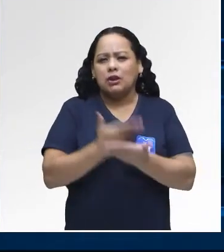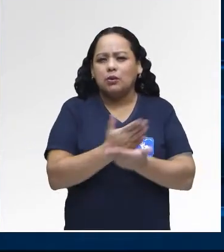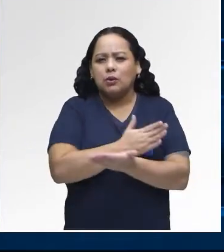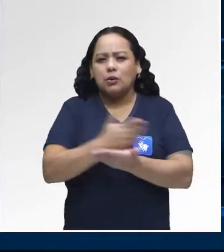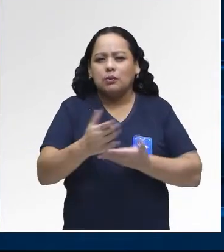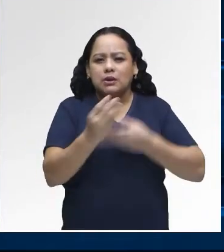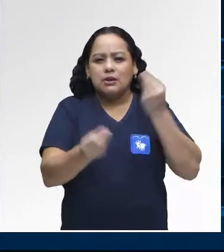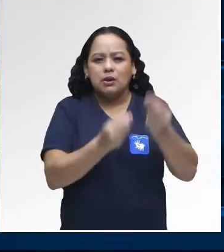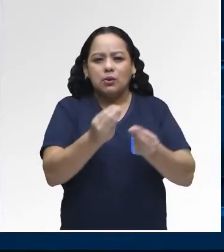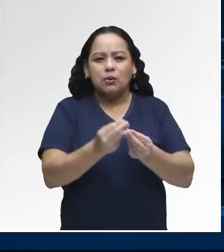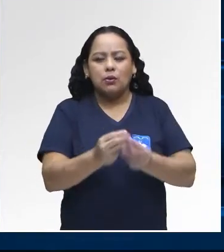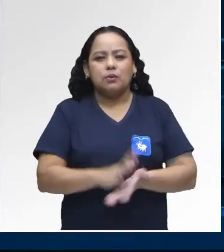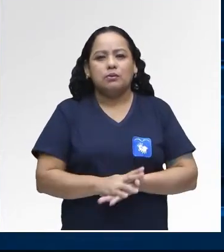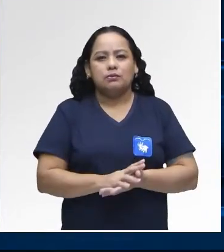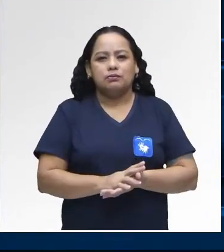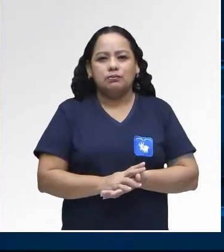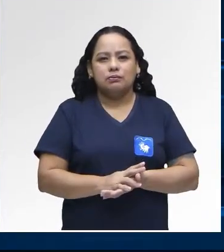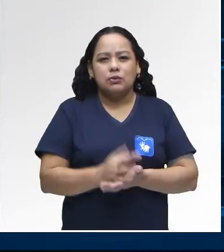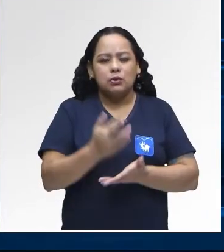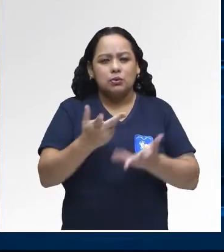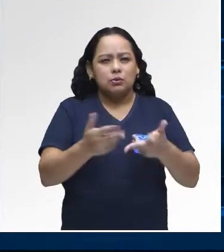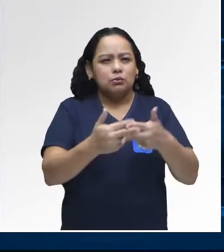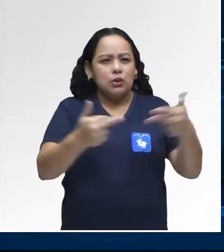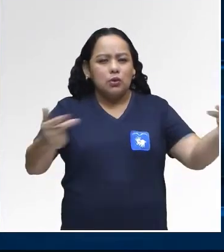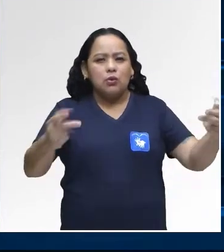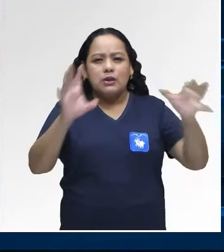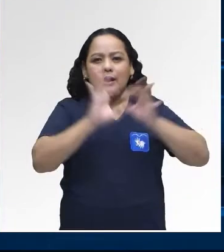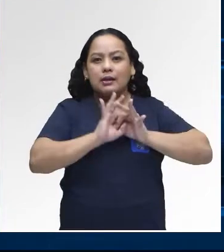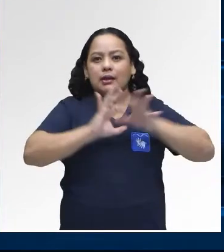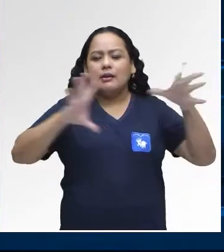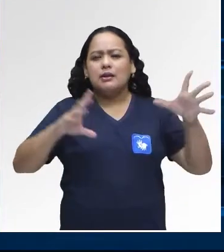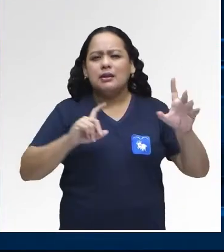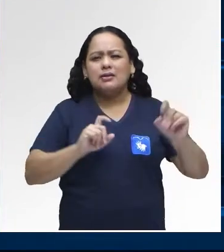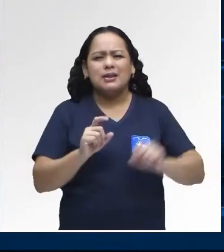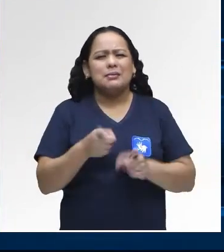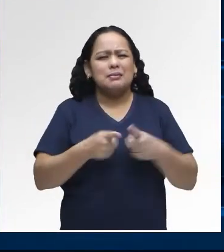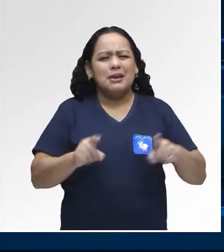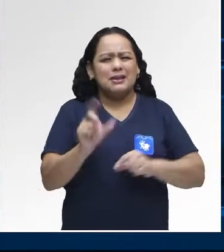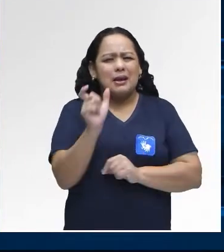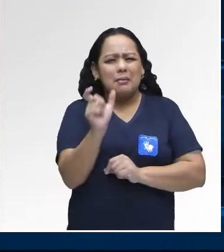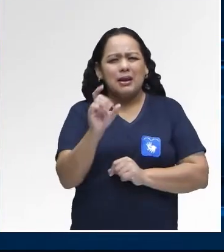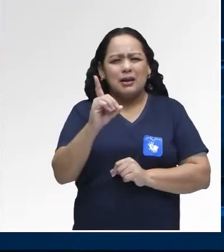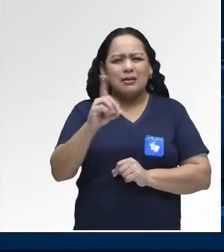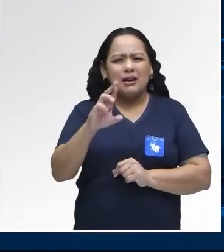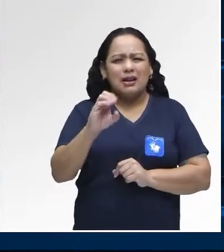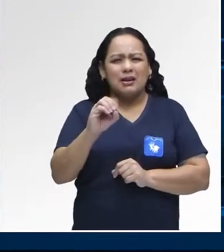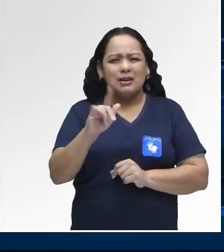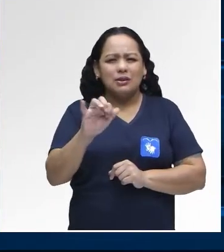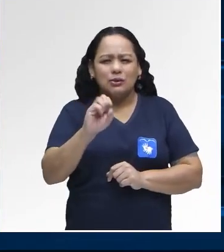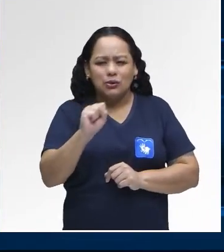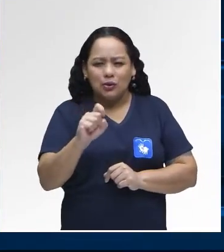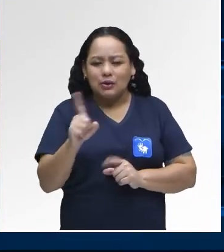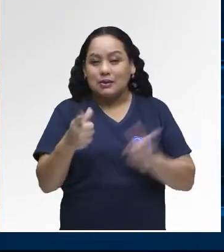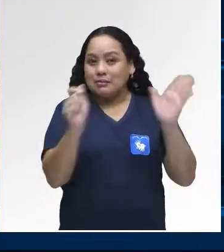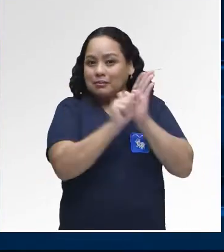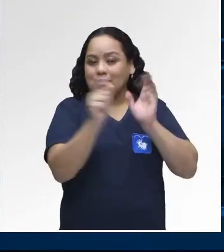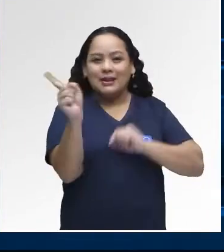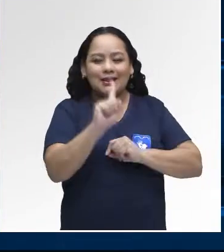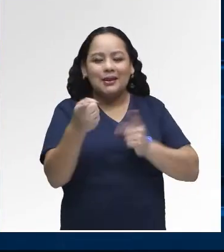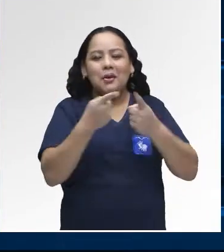com drogas lícitas. E o que são drogas lícitas? As drogas lícitas